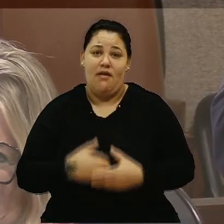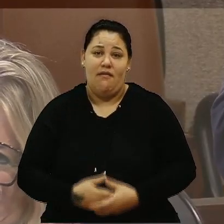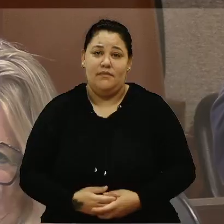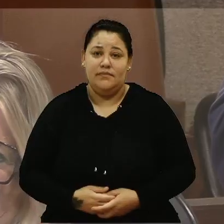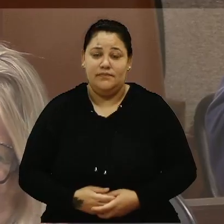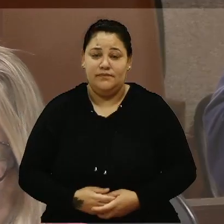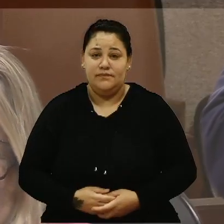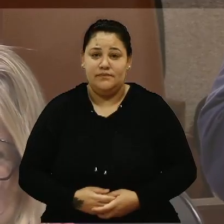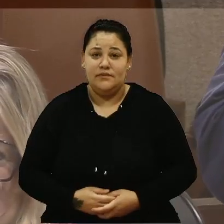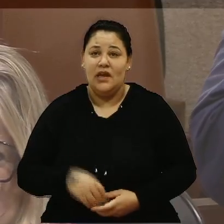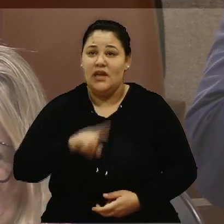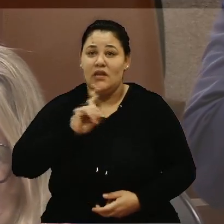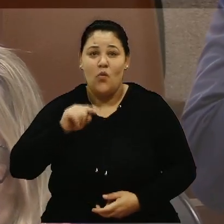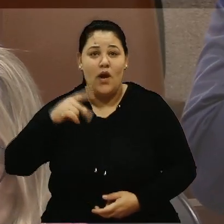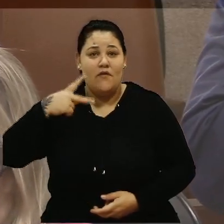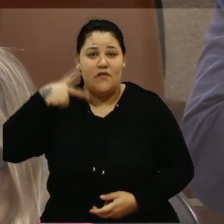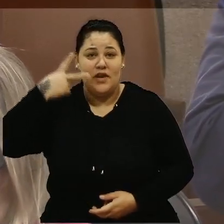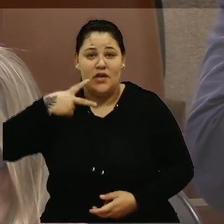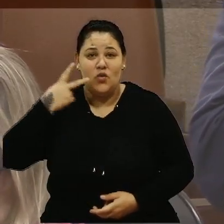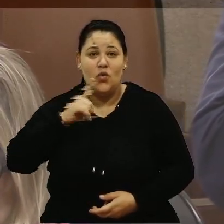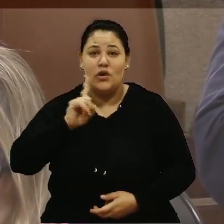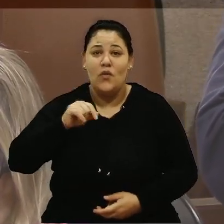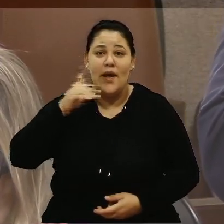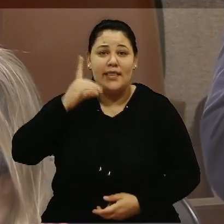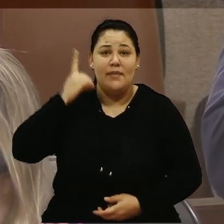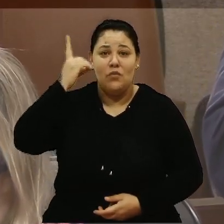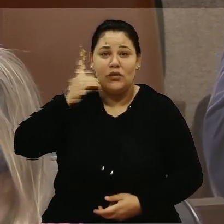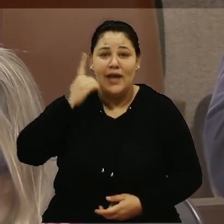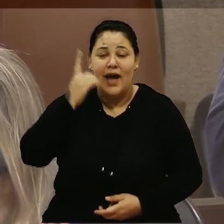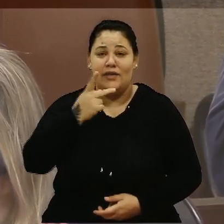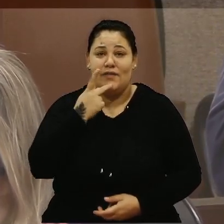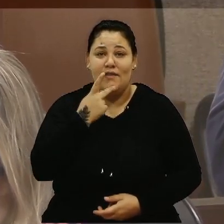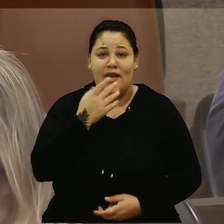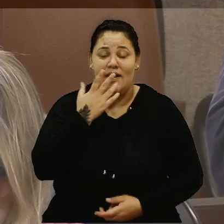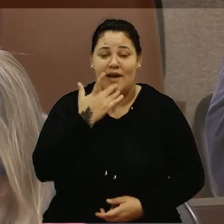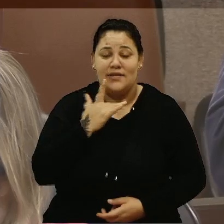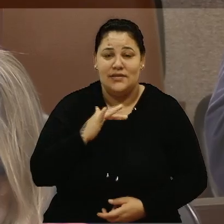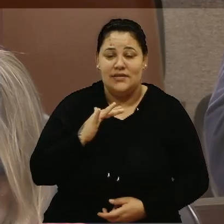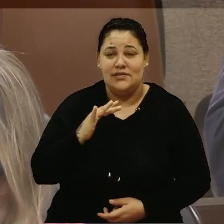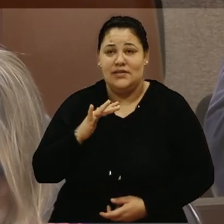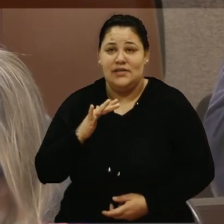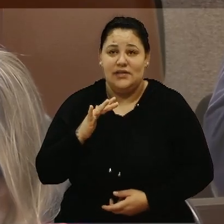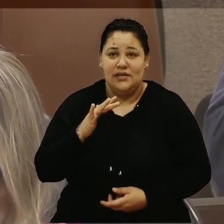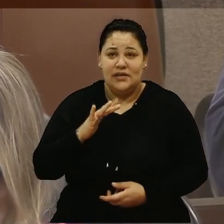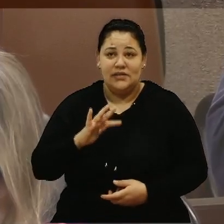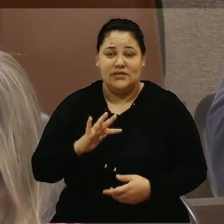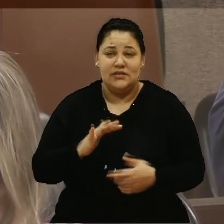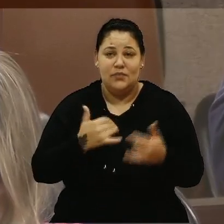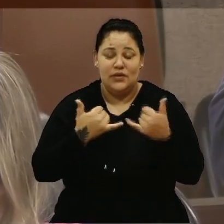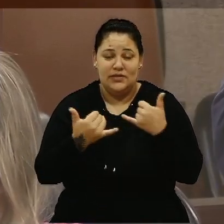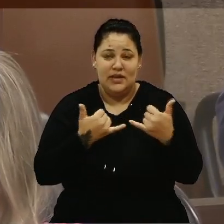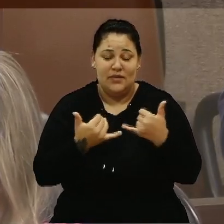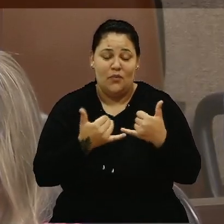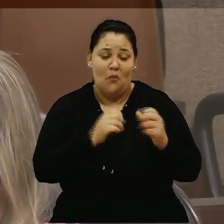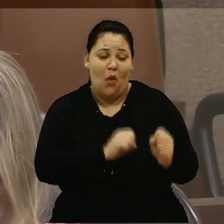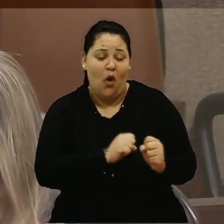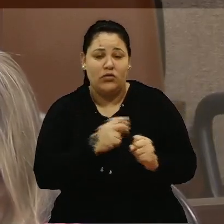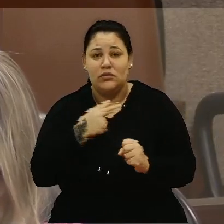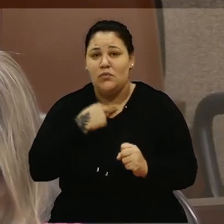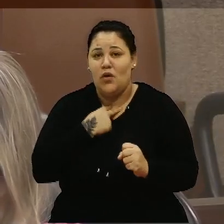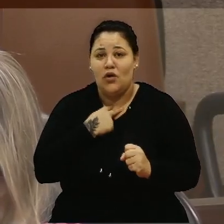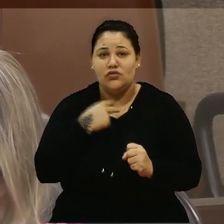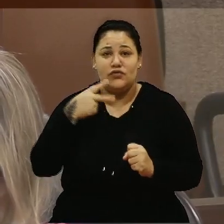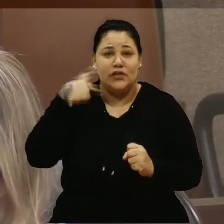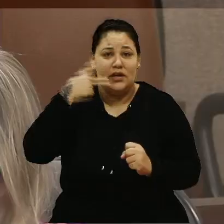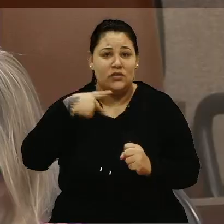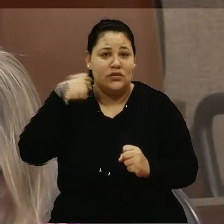E não vai ser vereador, não vai ser deputado que vai dizer que as crianças devem ou não devem, não vai ser vereador,